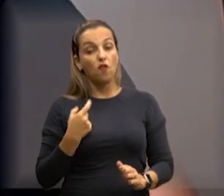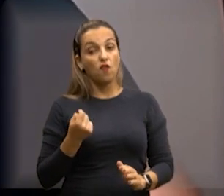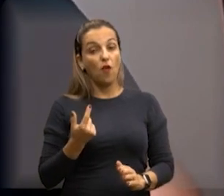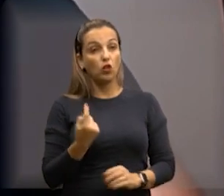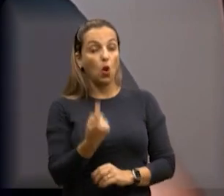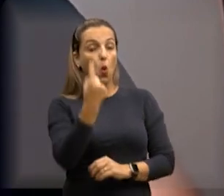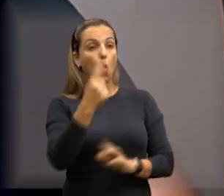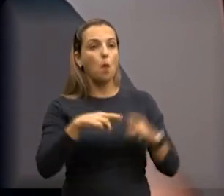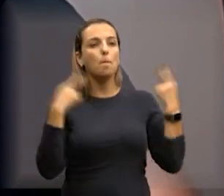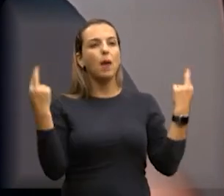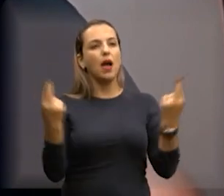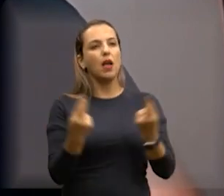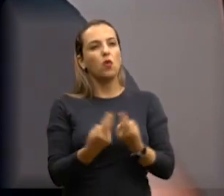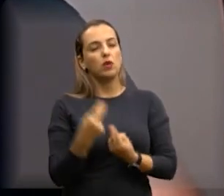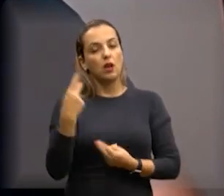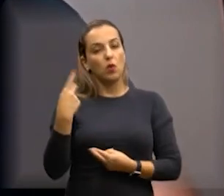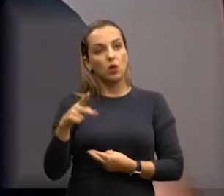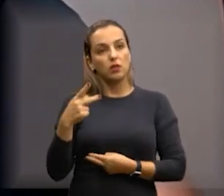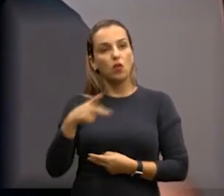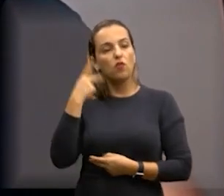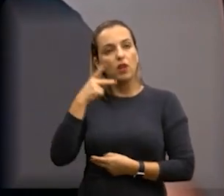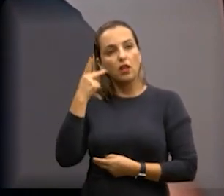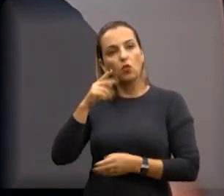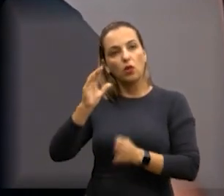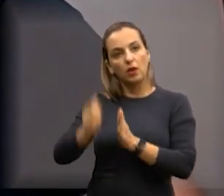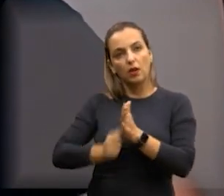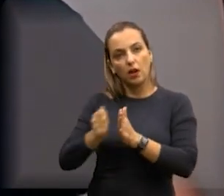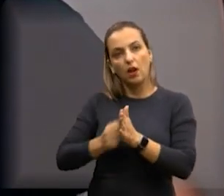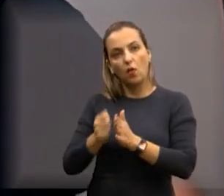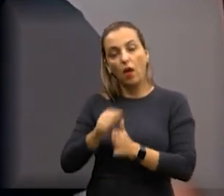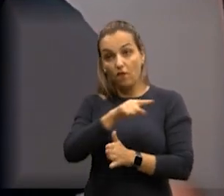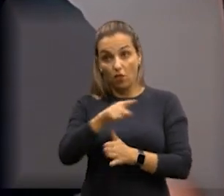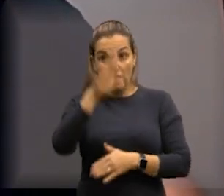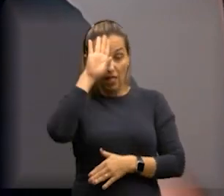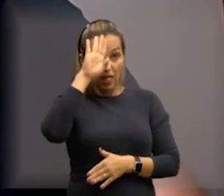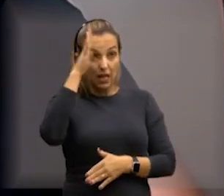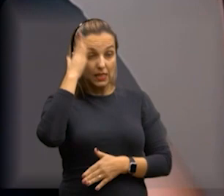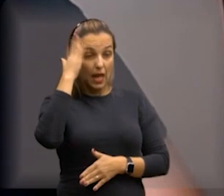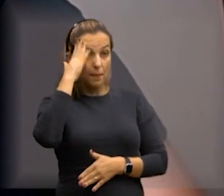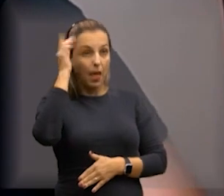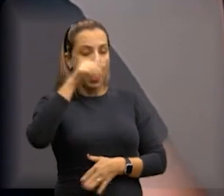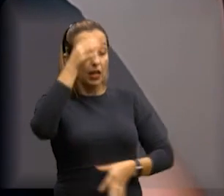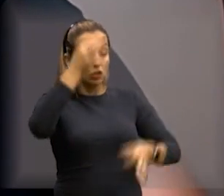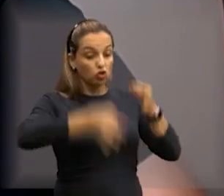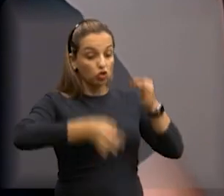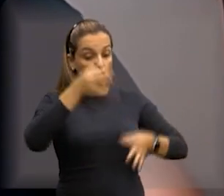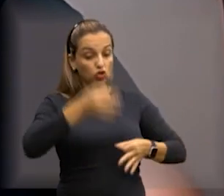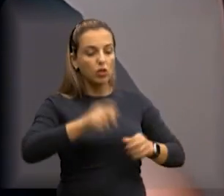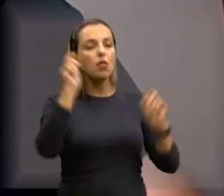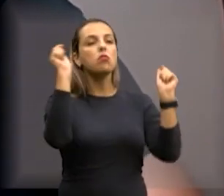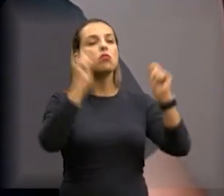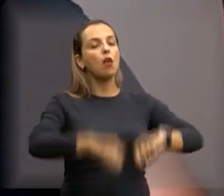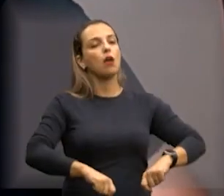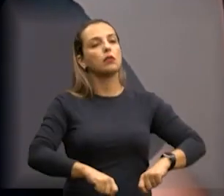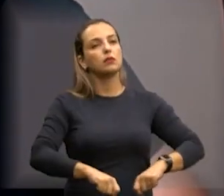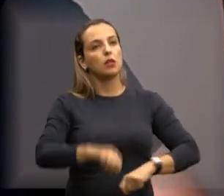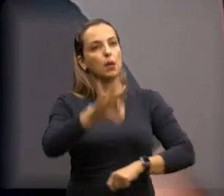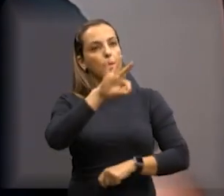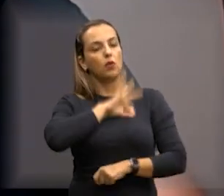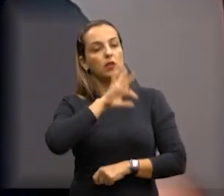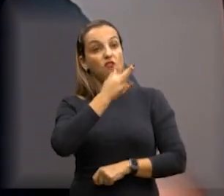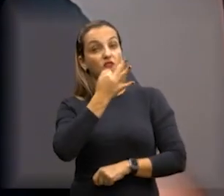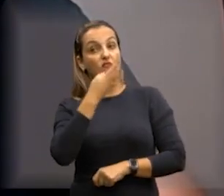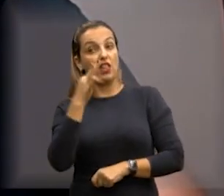Araraquara. Eu não poderia deixar de me pronunciar, mas com certeza saibam, a justiça será feita. A Polícia Federal